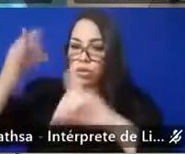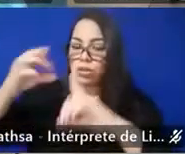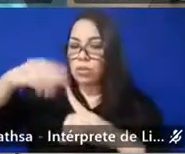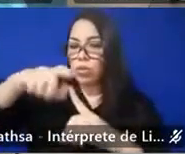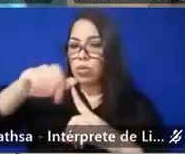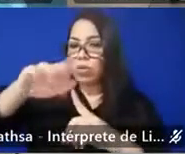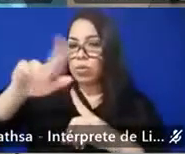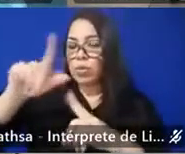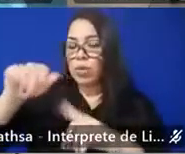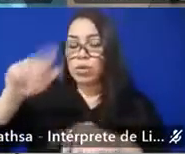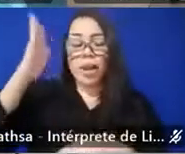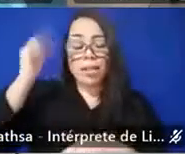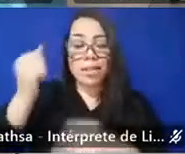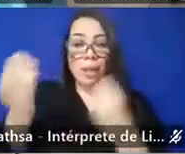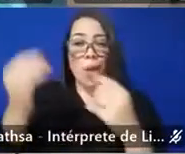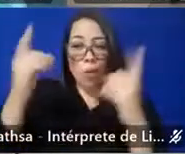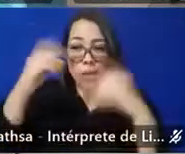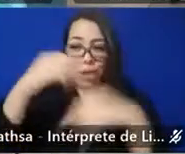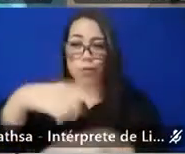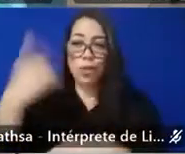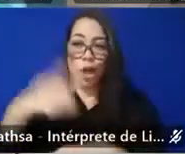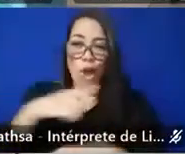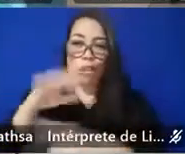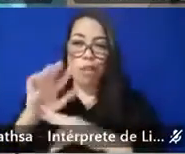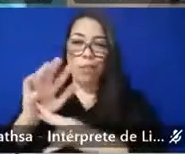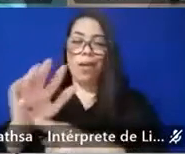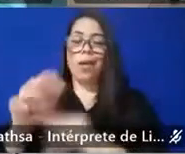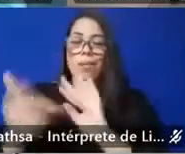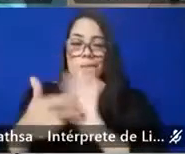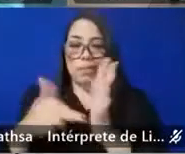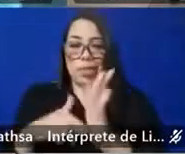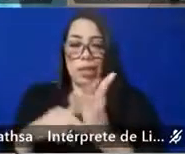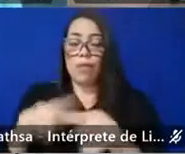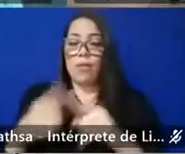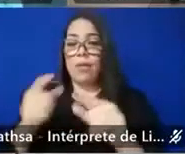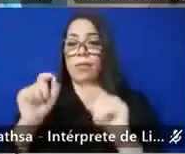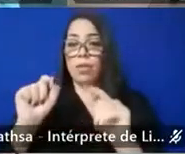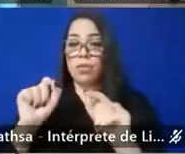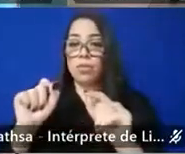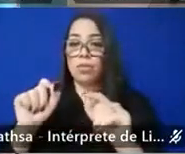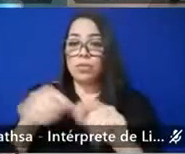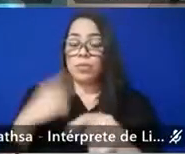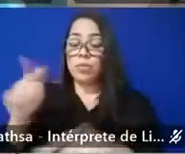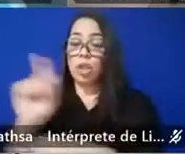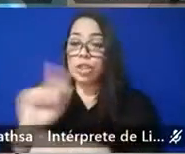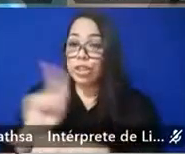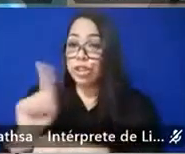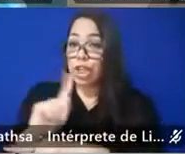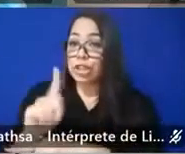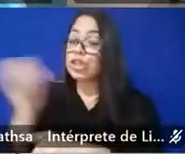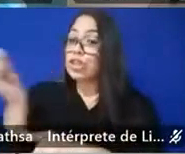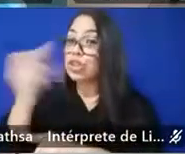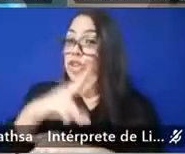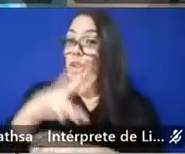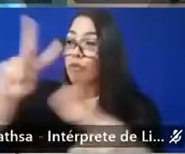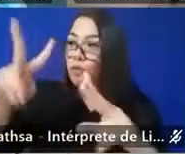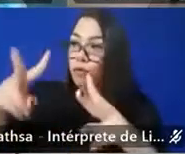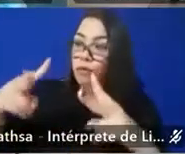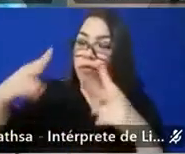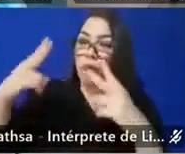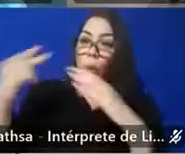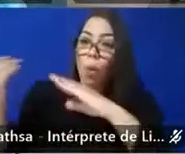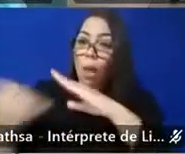das dificuldades que isso representa então a a uma gestão moderna o olhar da instituição que